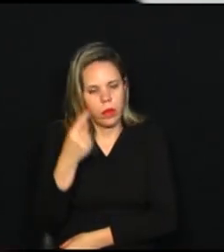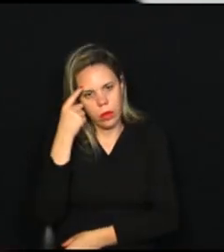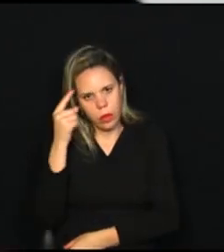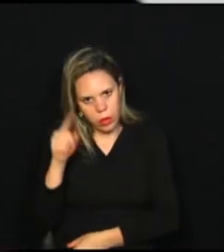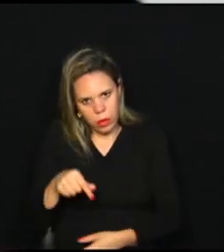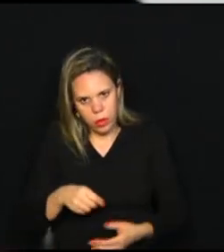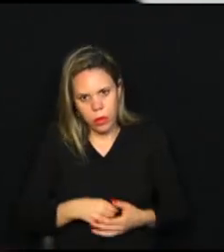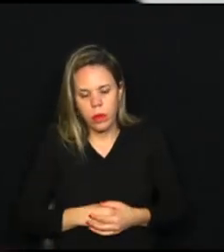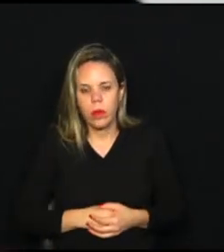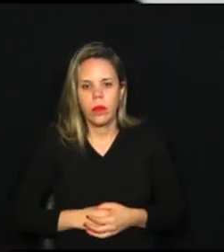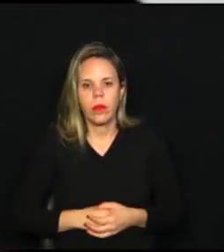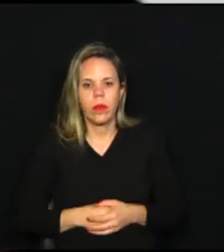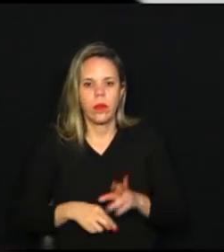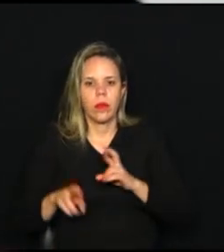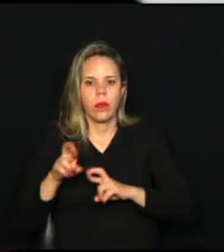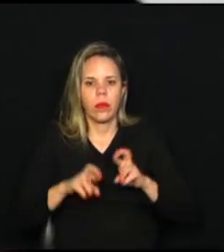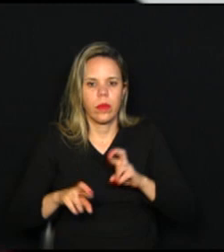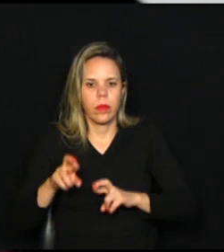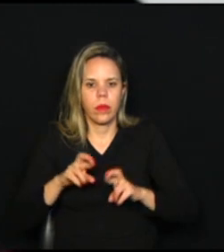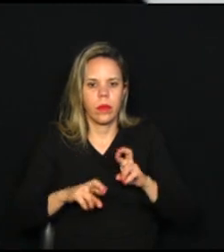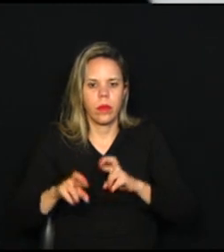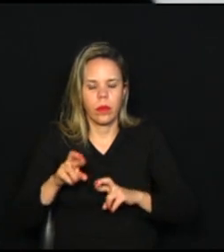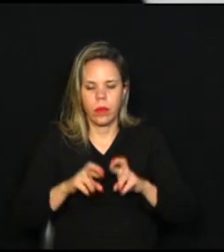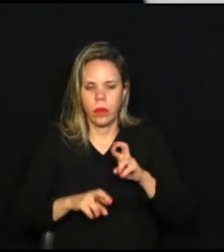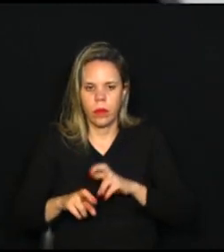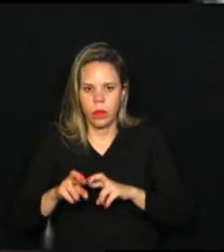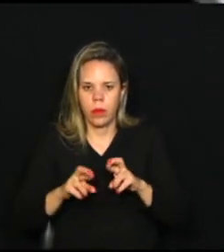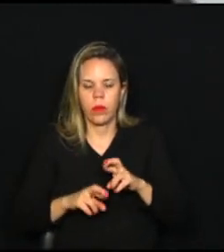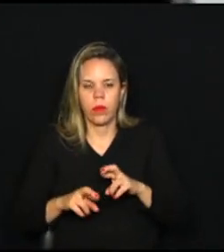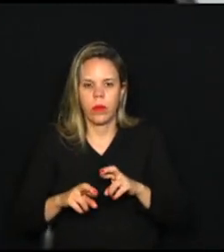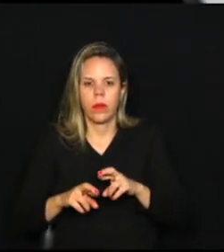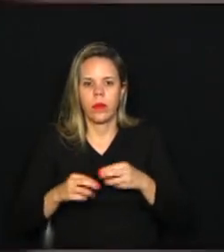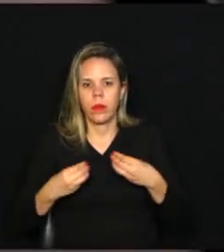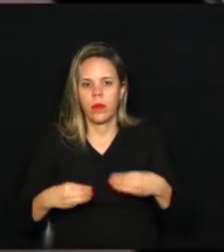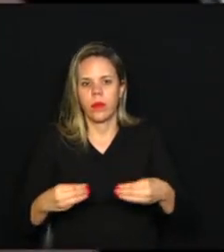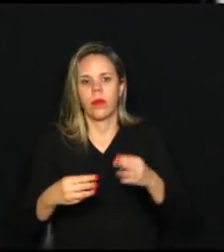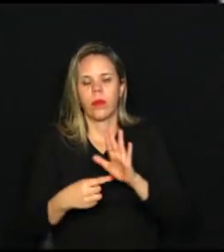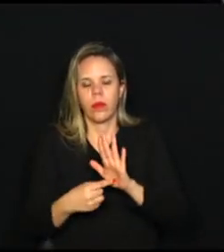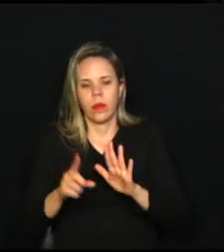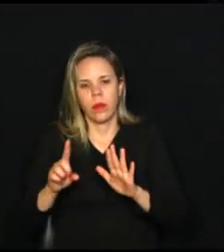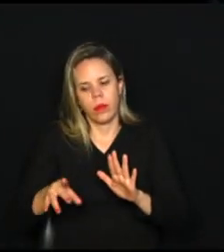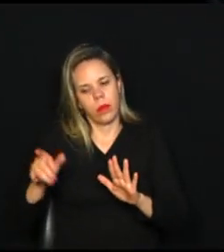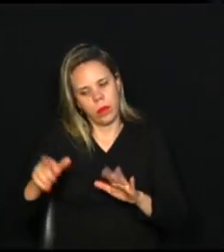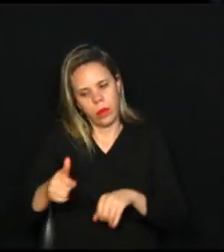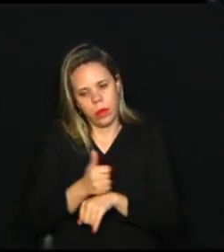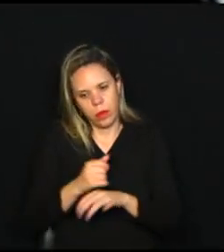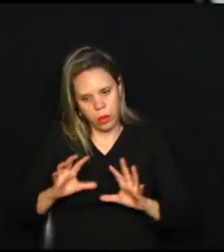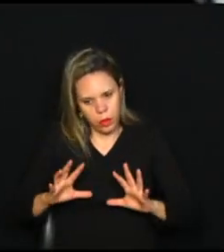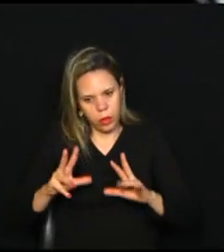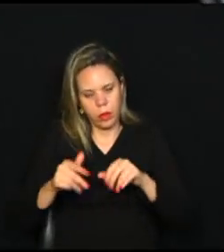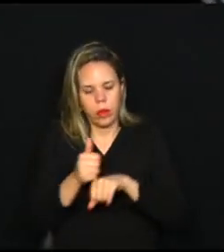ideia de monitoramento para a ideia que o Ministério coloca, que não é só o agente, é a equipe inteira.